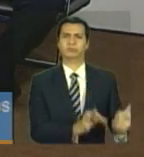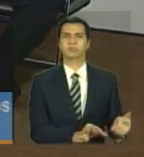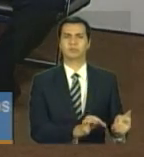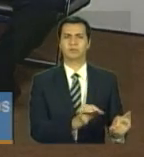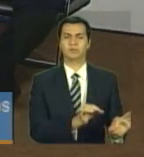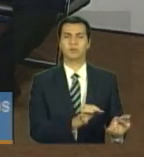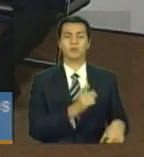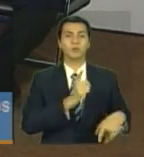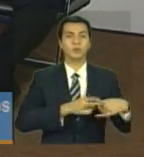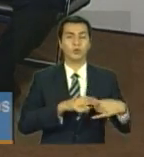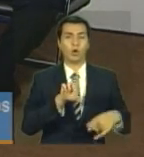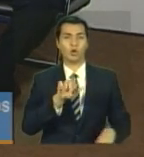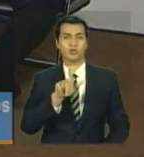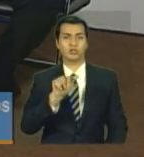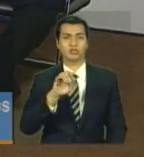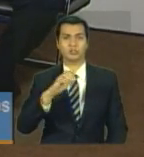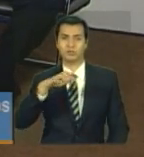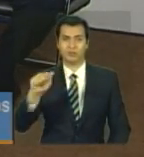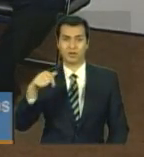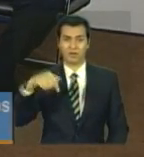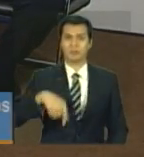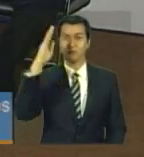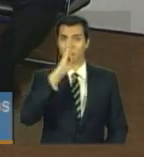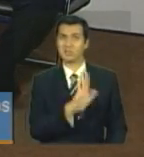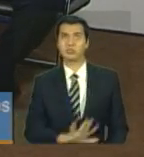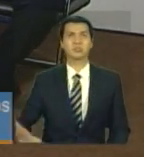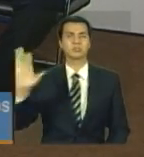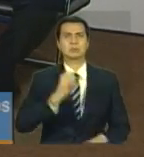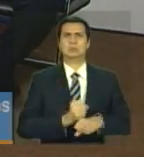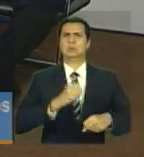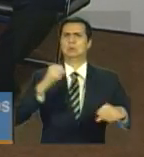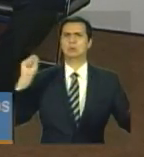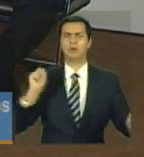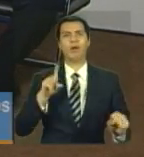logística, né, a maior dificuldade desse país, né, de dimensões tão grandes, né, que